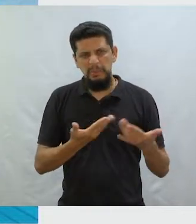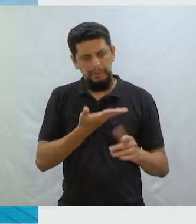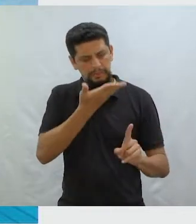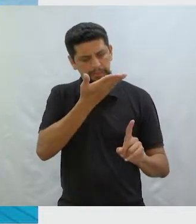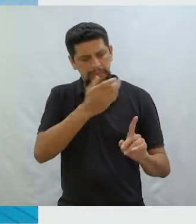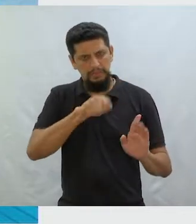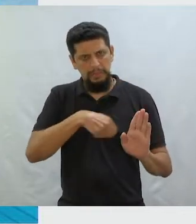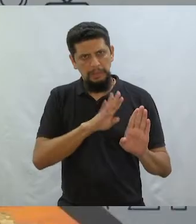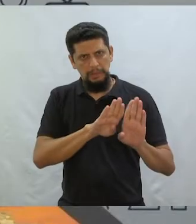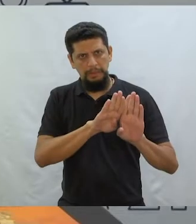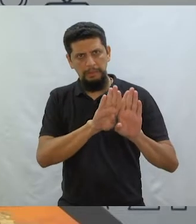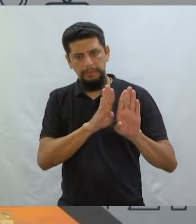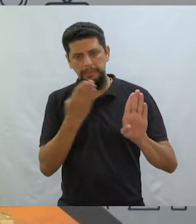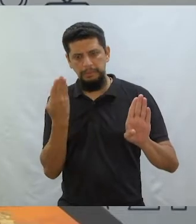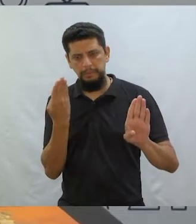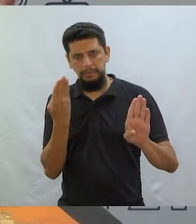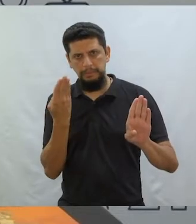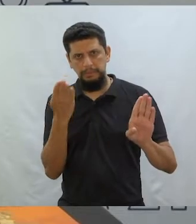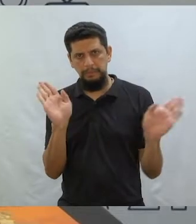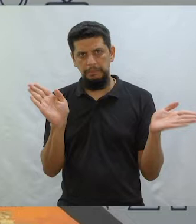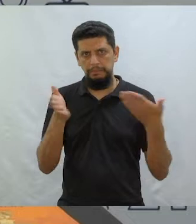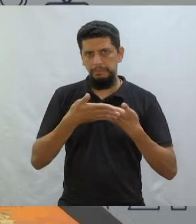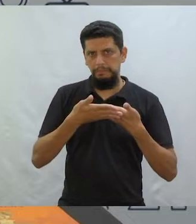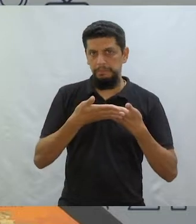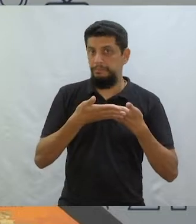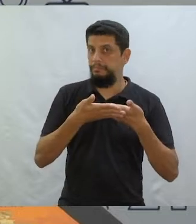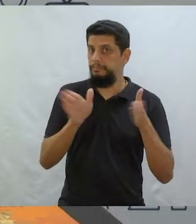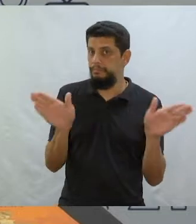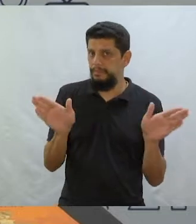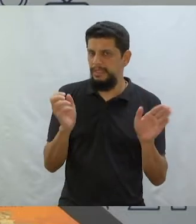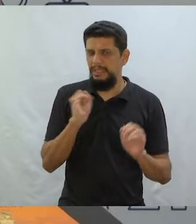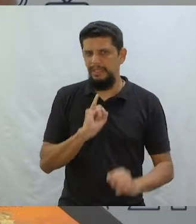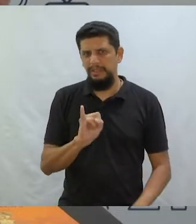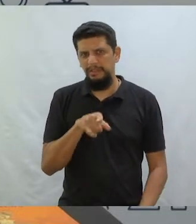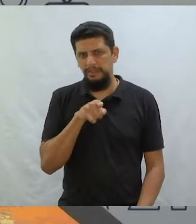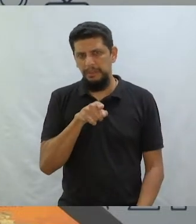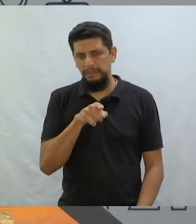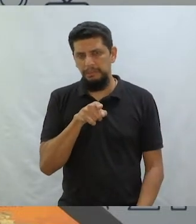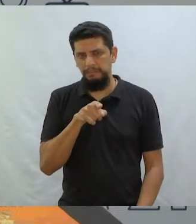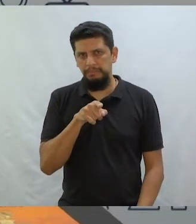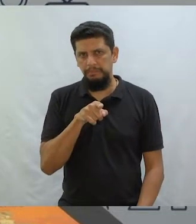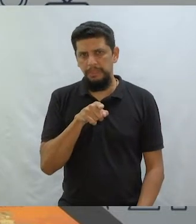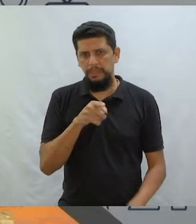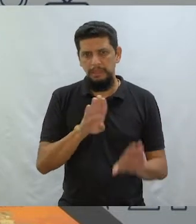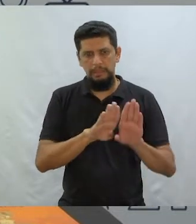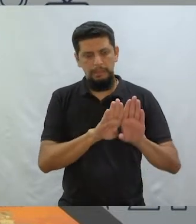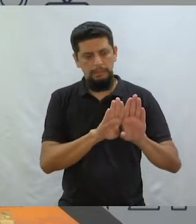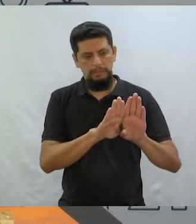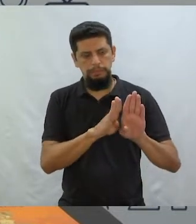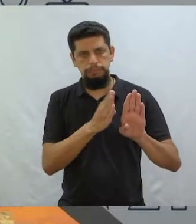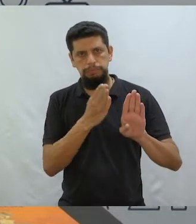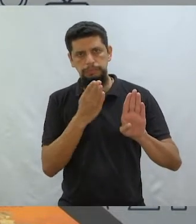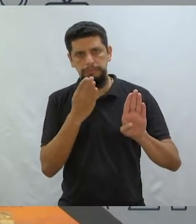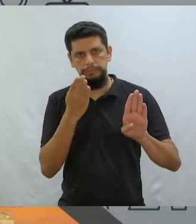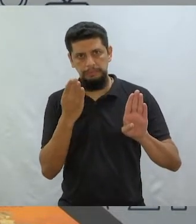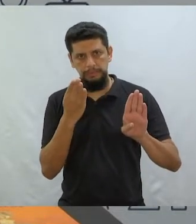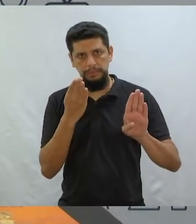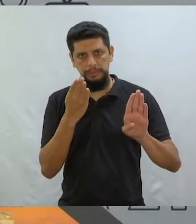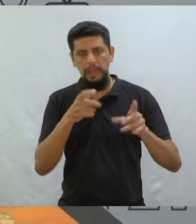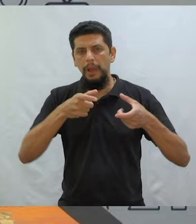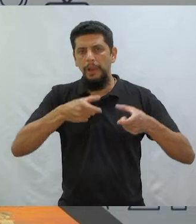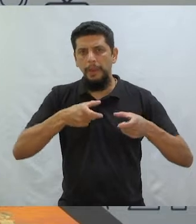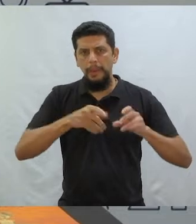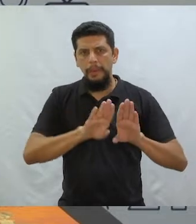né portas abertas portas fechadas se fosse para você abrir uma porta